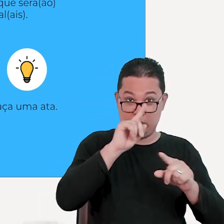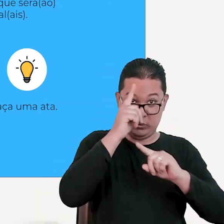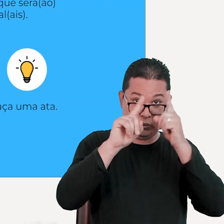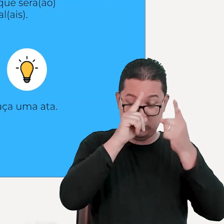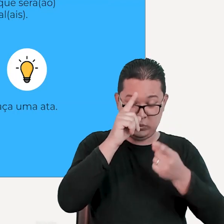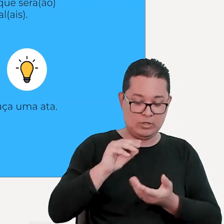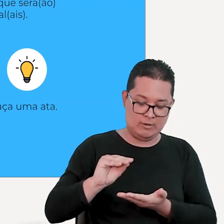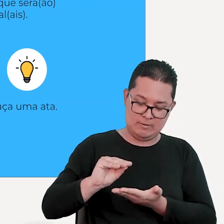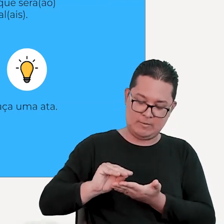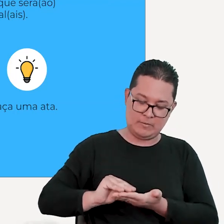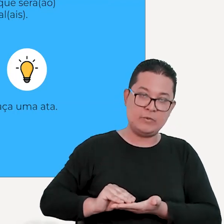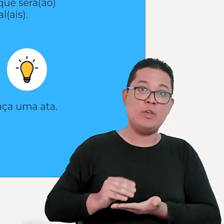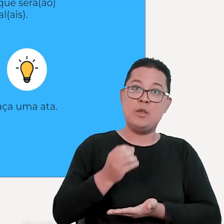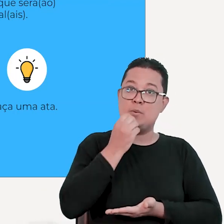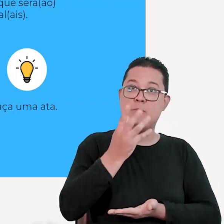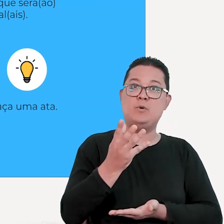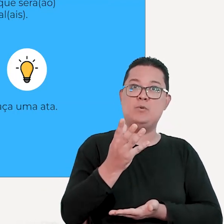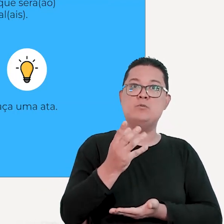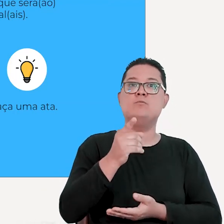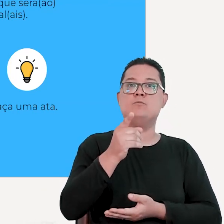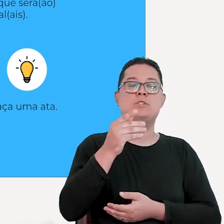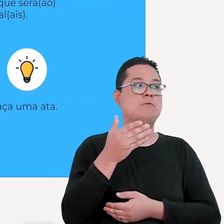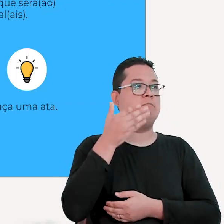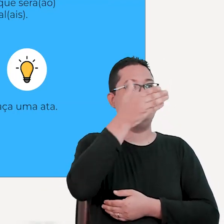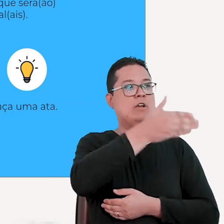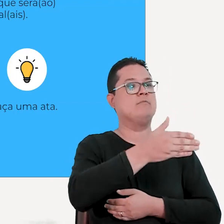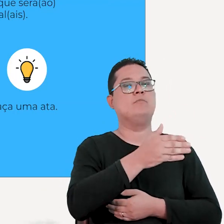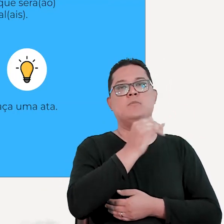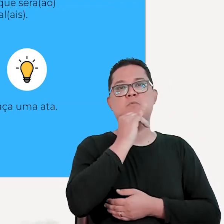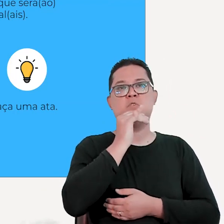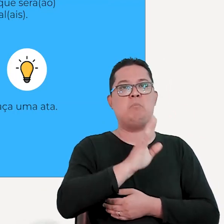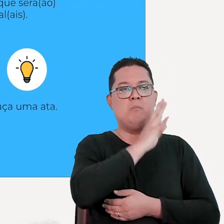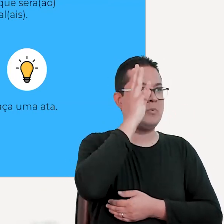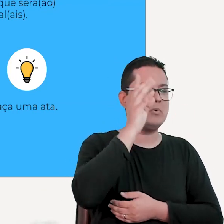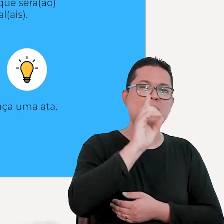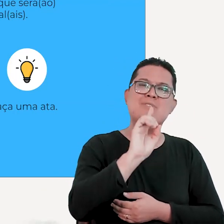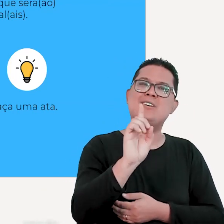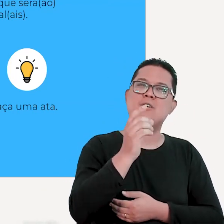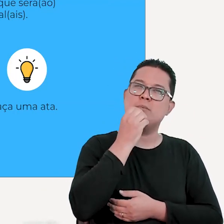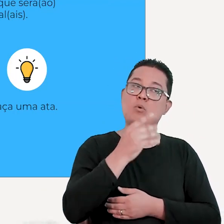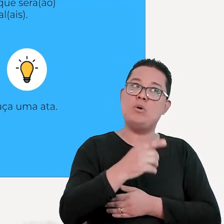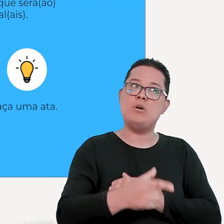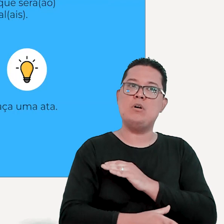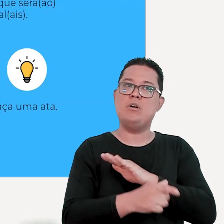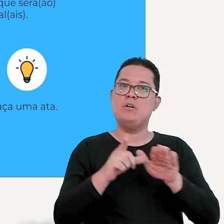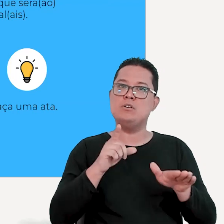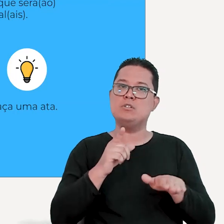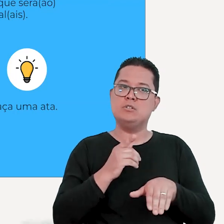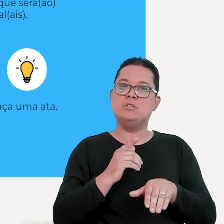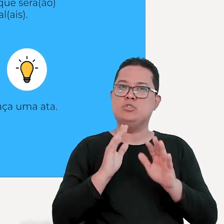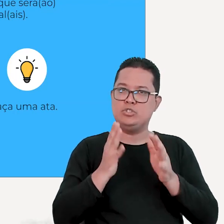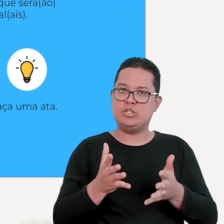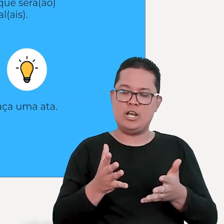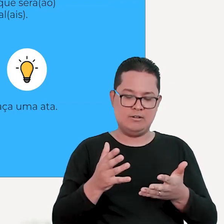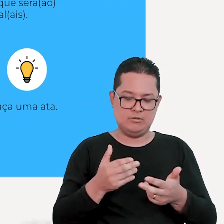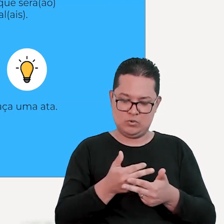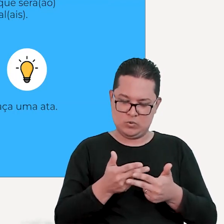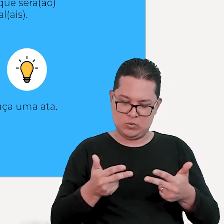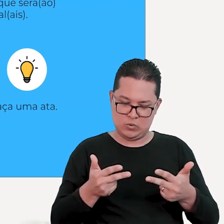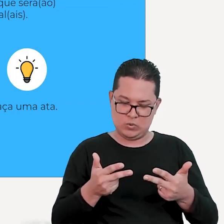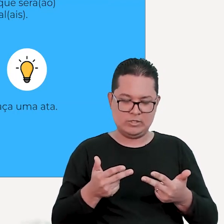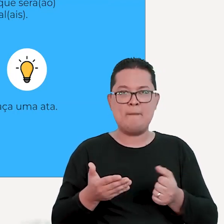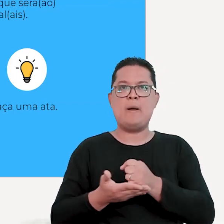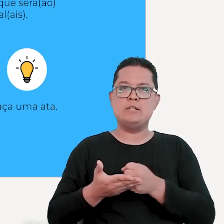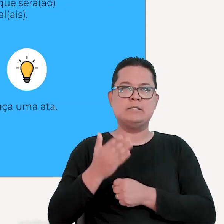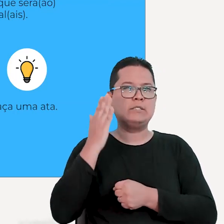com uma base, e não chegue já caindo de paraquedas na reunião. Então, é sempre importante ir munido do básico, né?